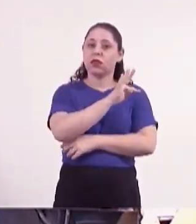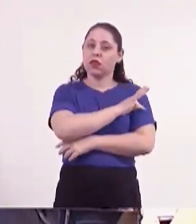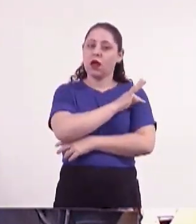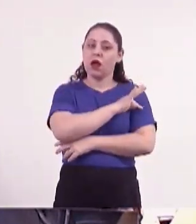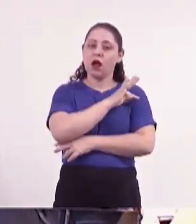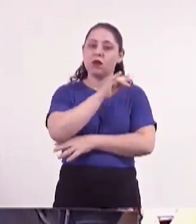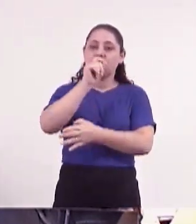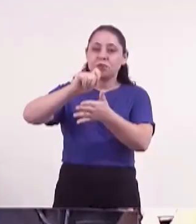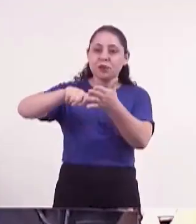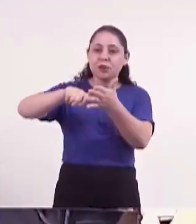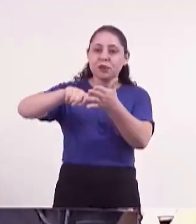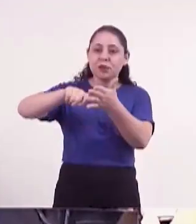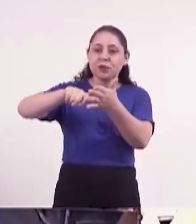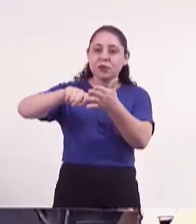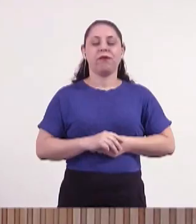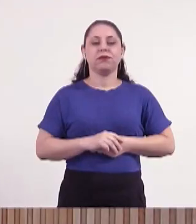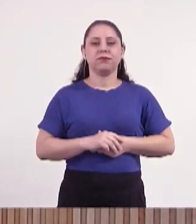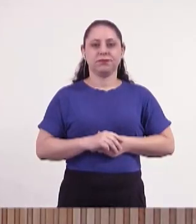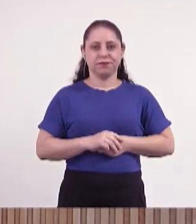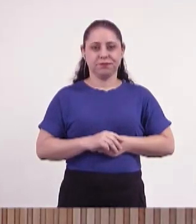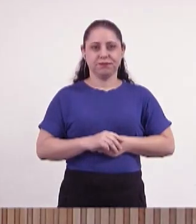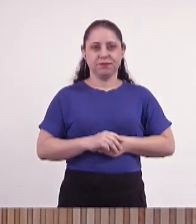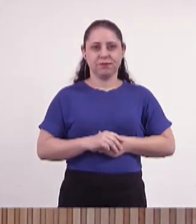passe para coletar as assinaturas.